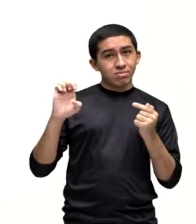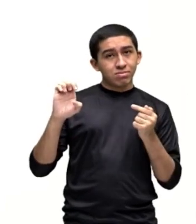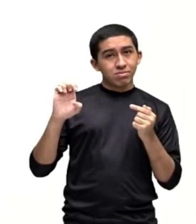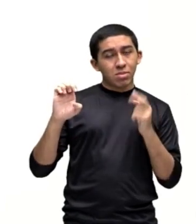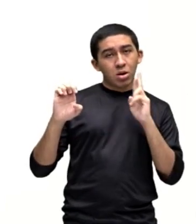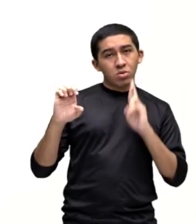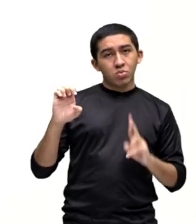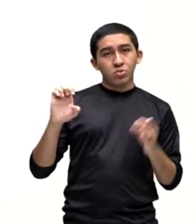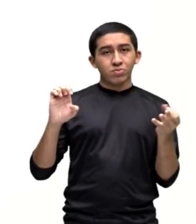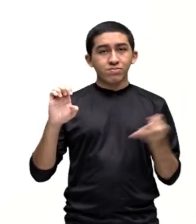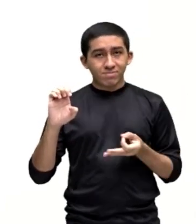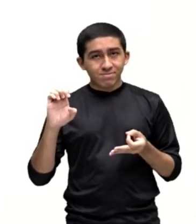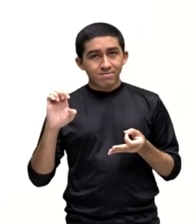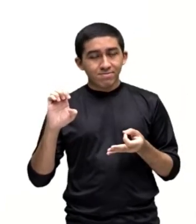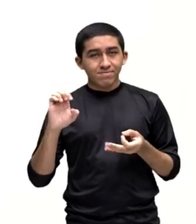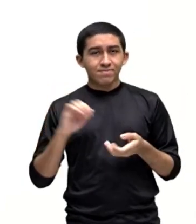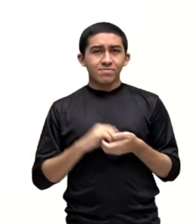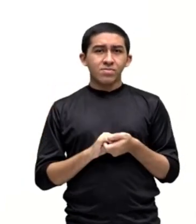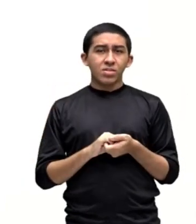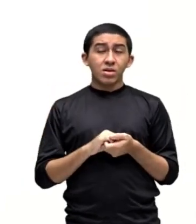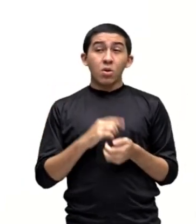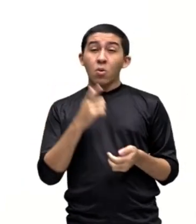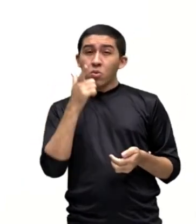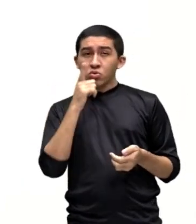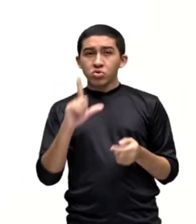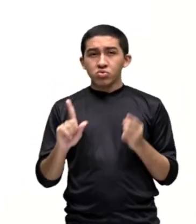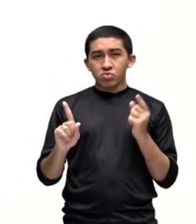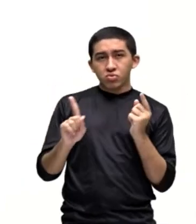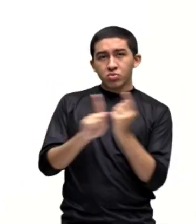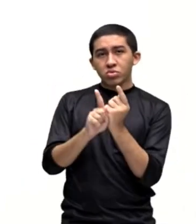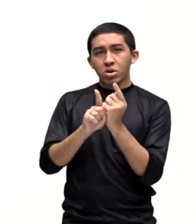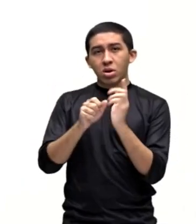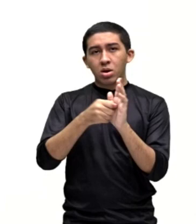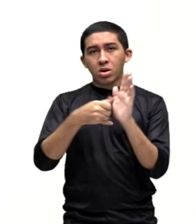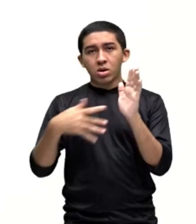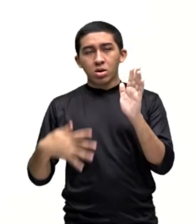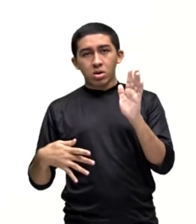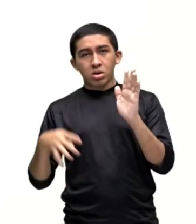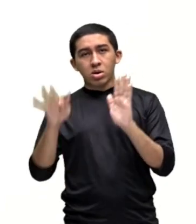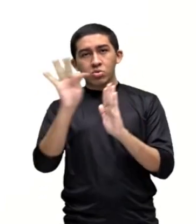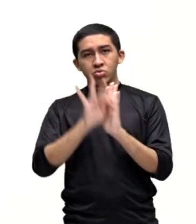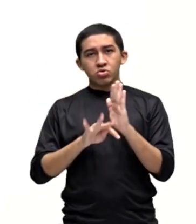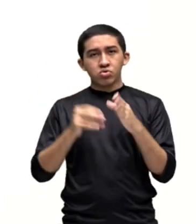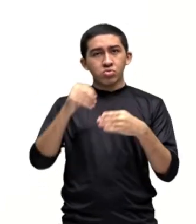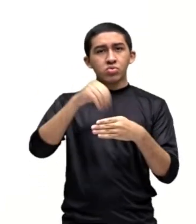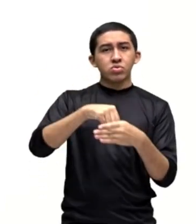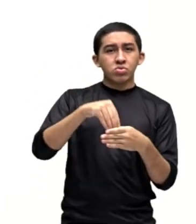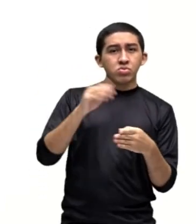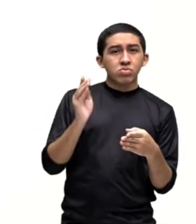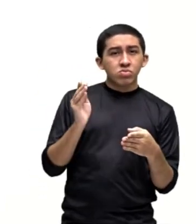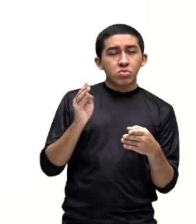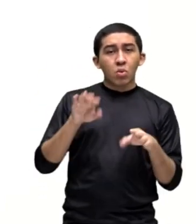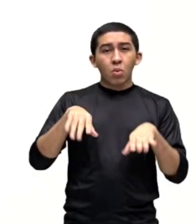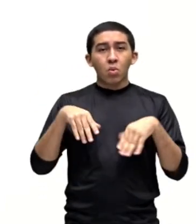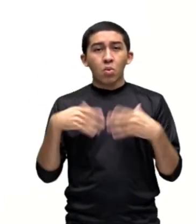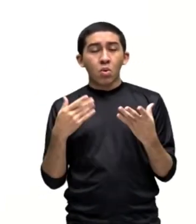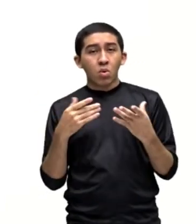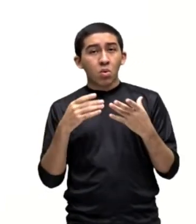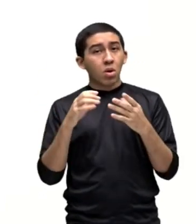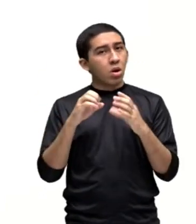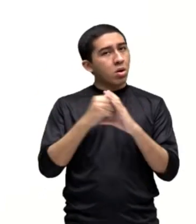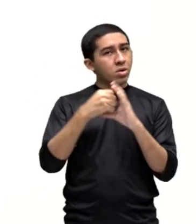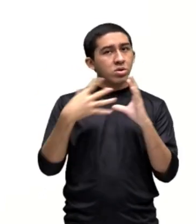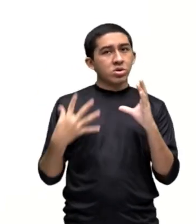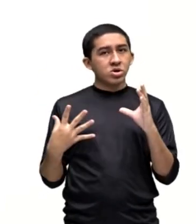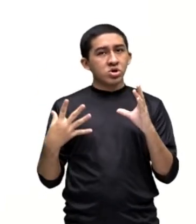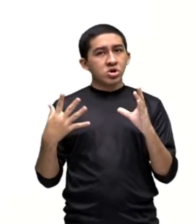de novo, eu vou conseguir identificar essa figura de linguagem, eu vou conseguir identificar qual é o elemento que eu estou